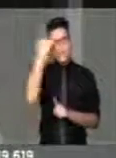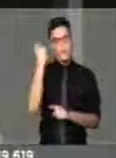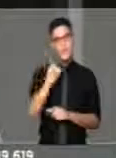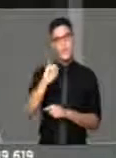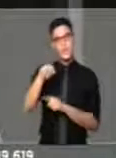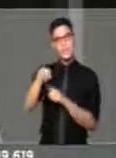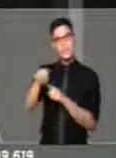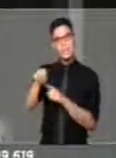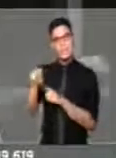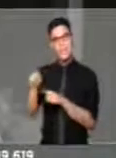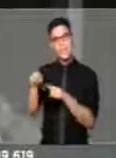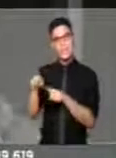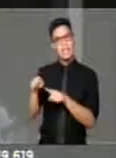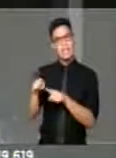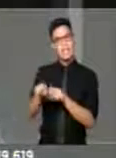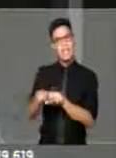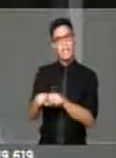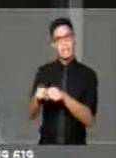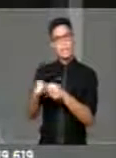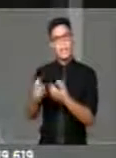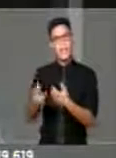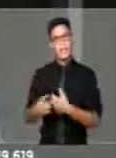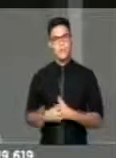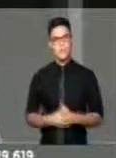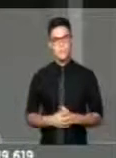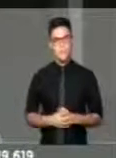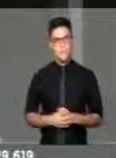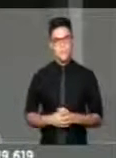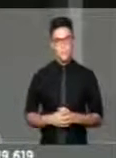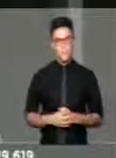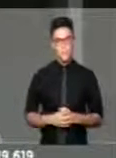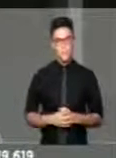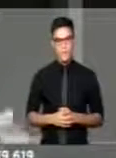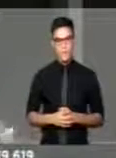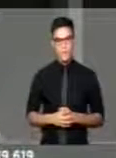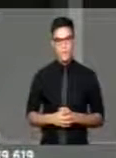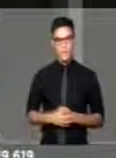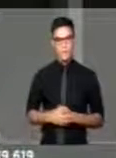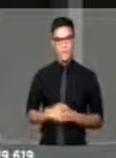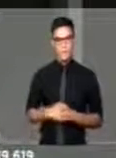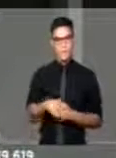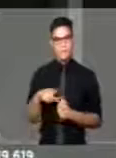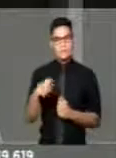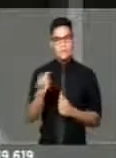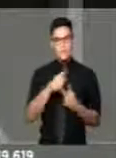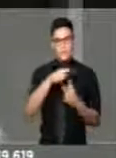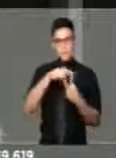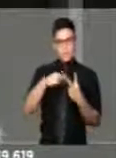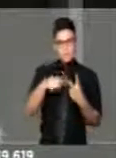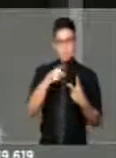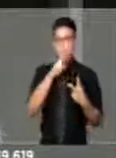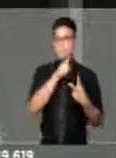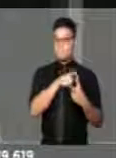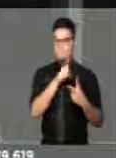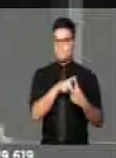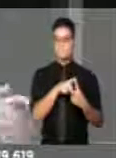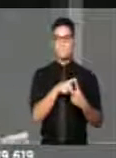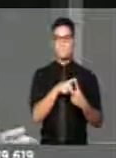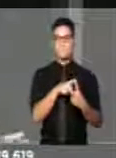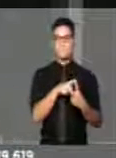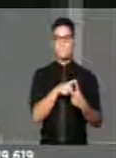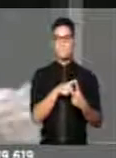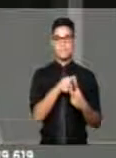previdência brasileira está quebrada? São duas pressões básicas. Primeiro,